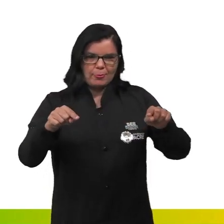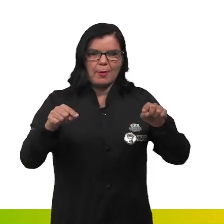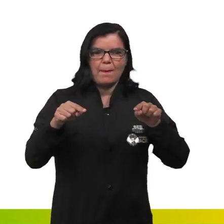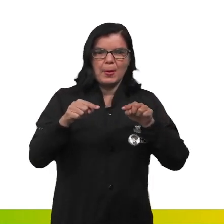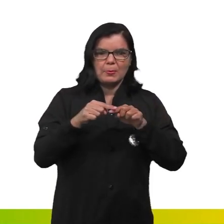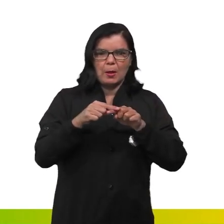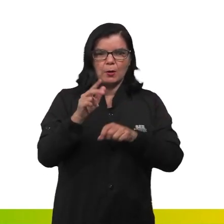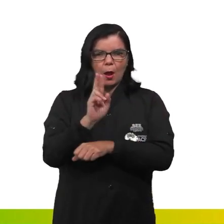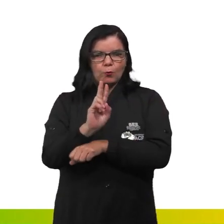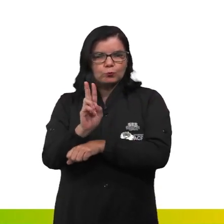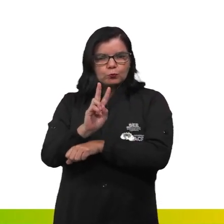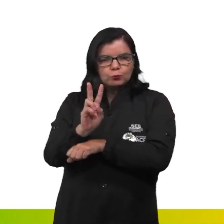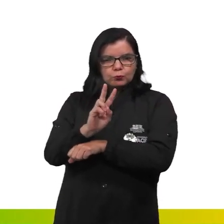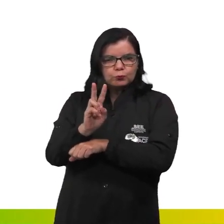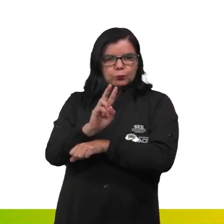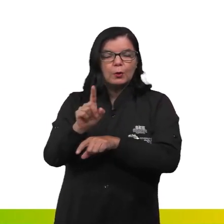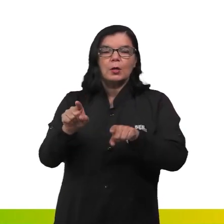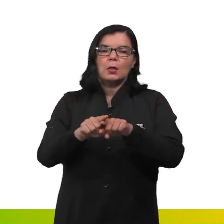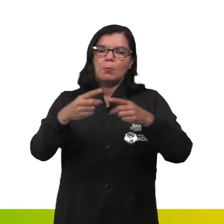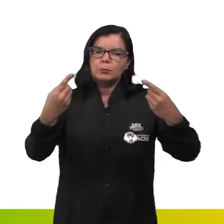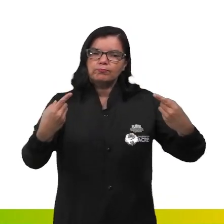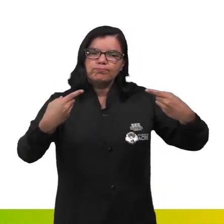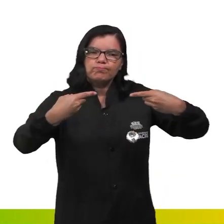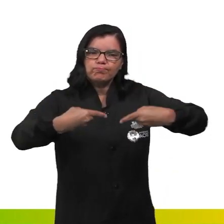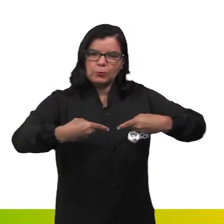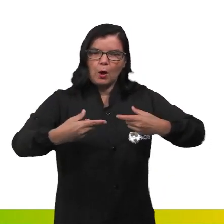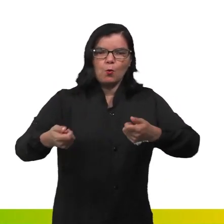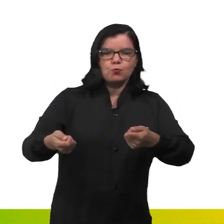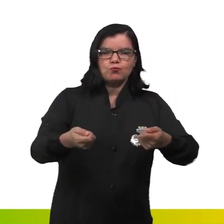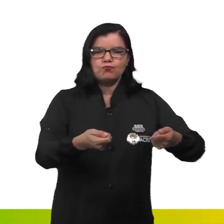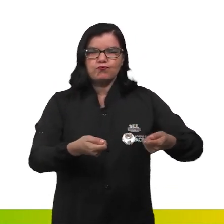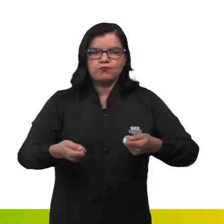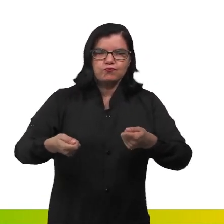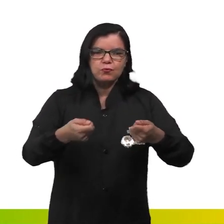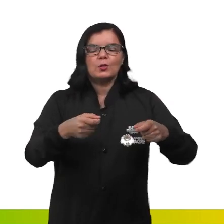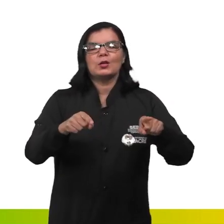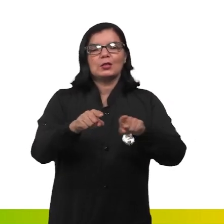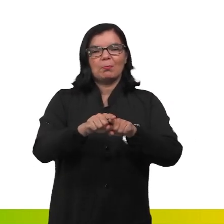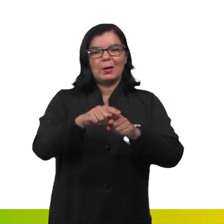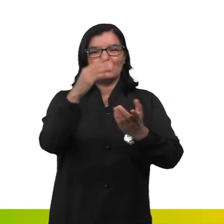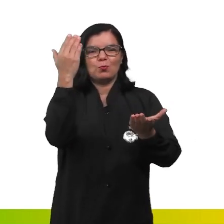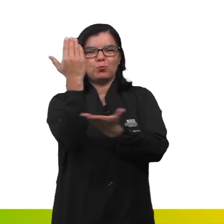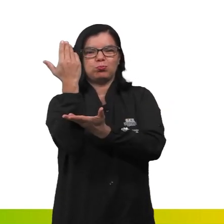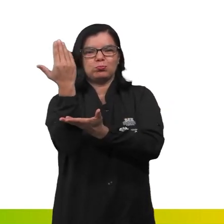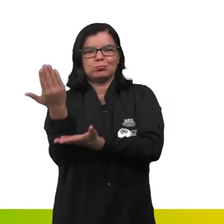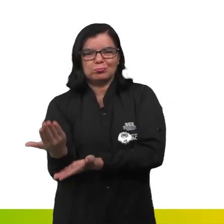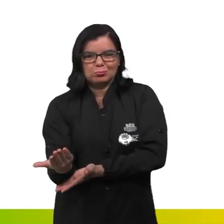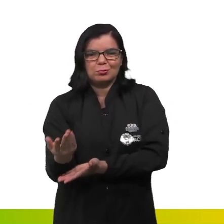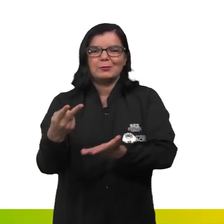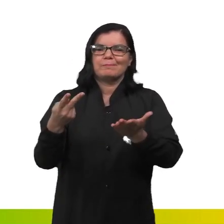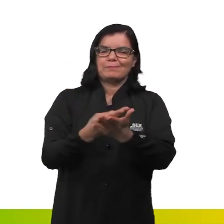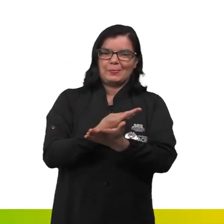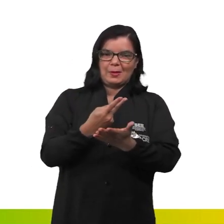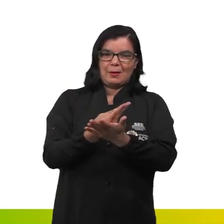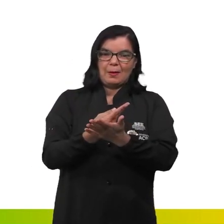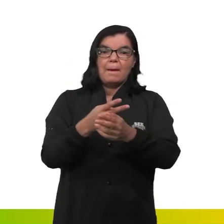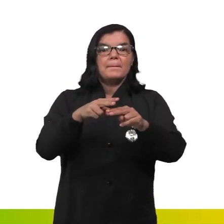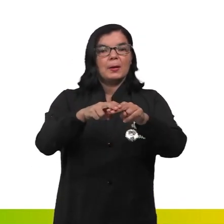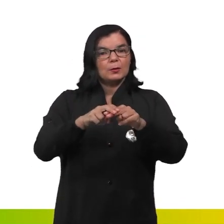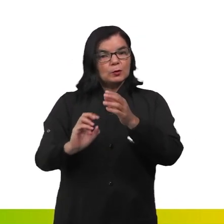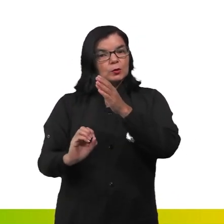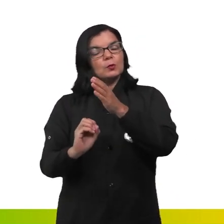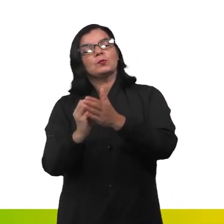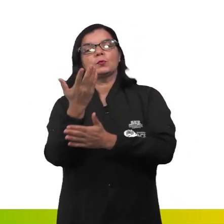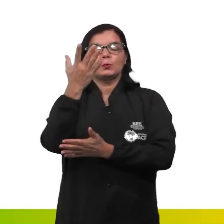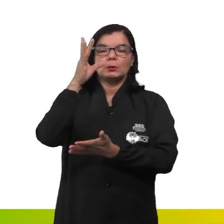na fiscalização e no combate ao garimpo e ao desmatamento ilegal. E para que isso ocorra na